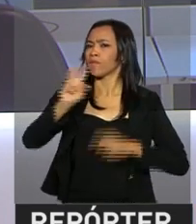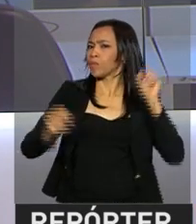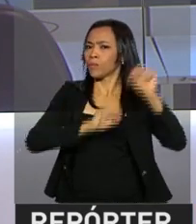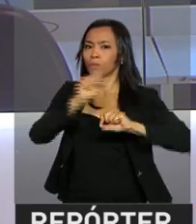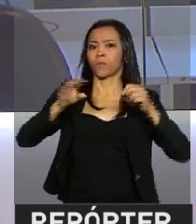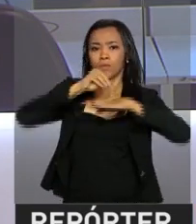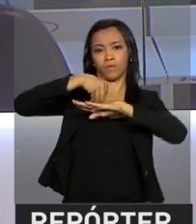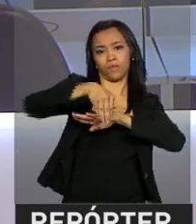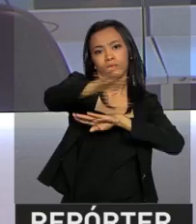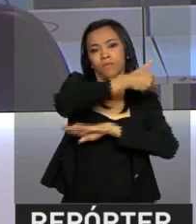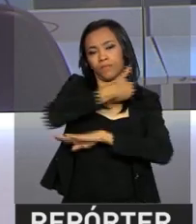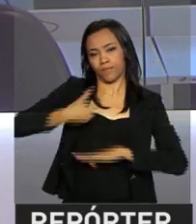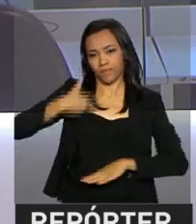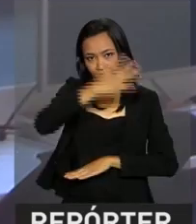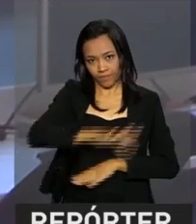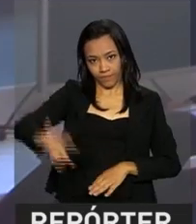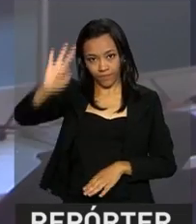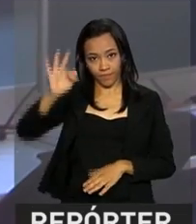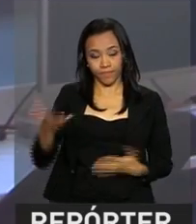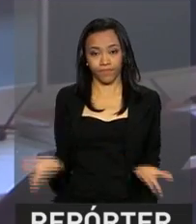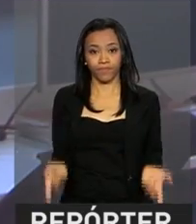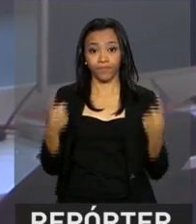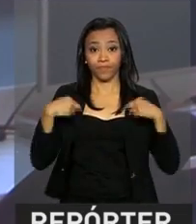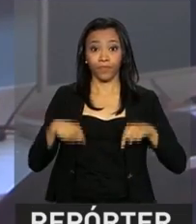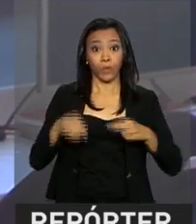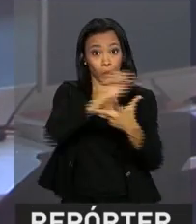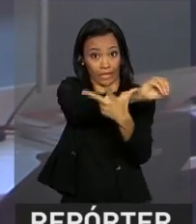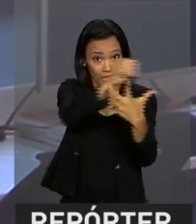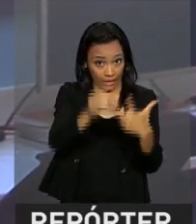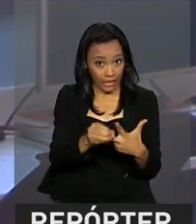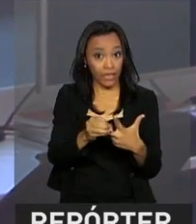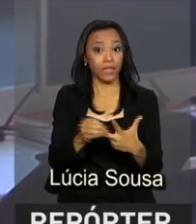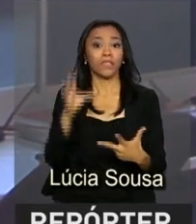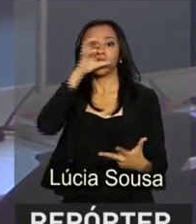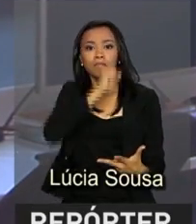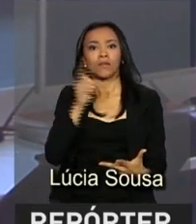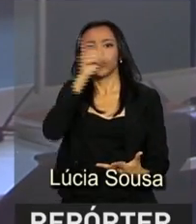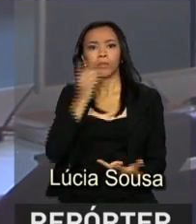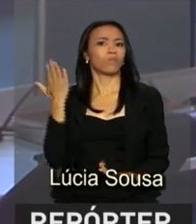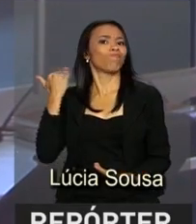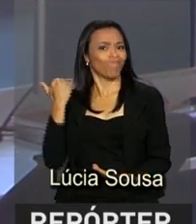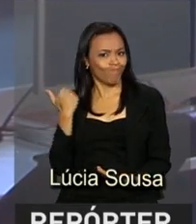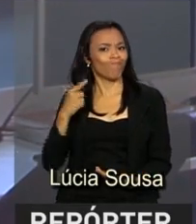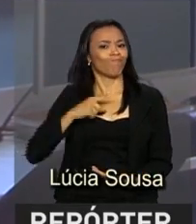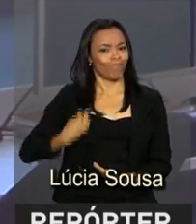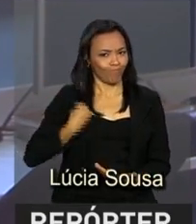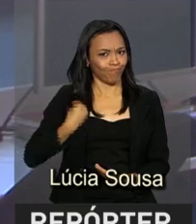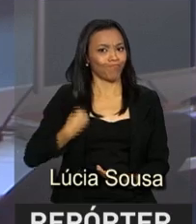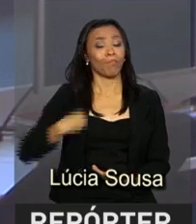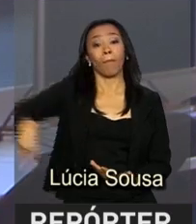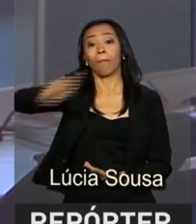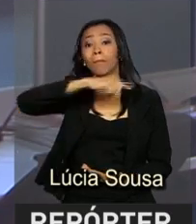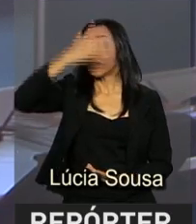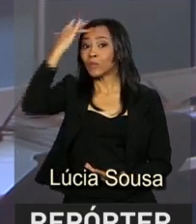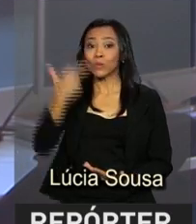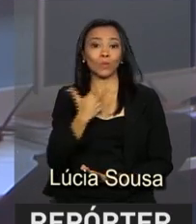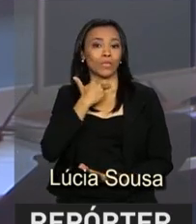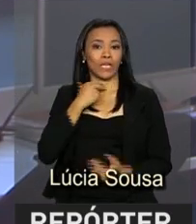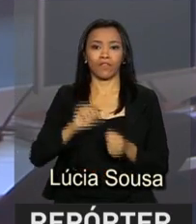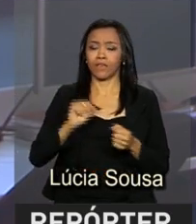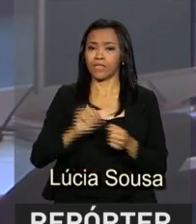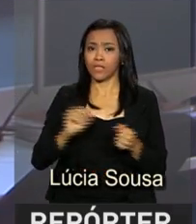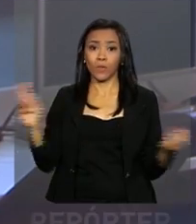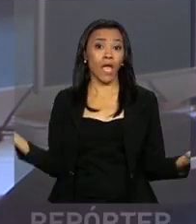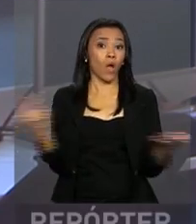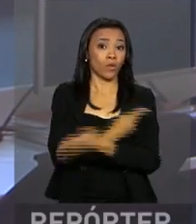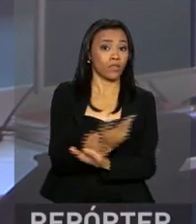as notícias do governo federal. O Enem foi aplicado neste fim de semana para candidatos que não puderam fazer o exame